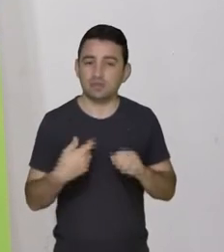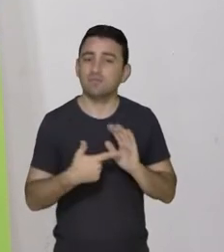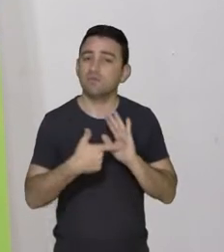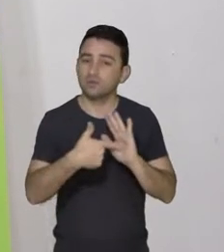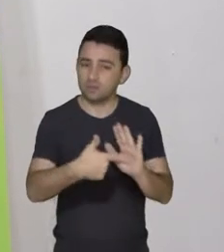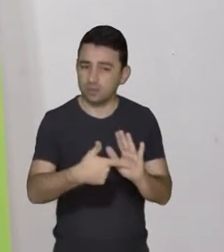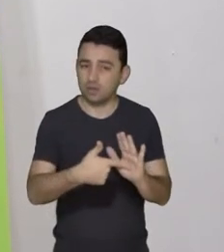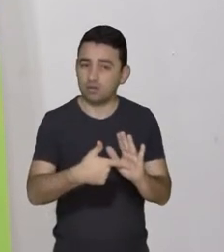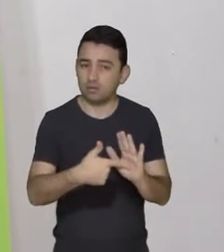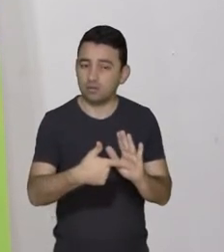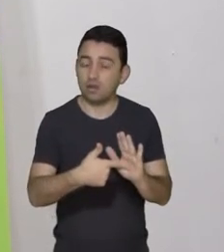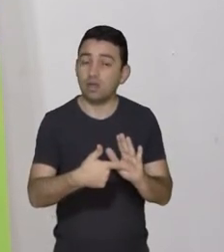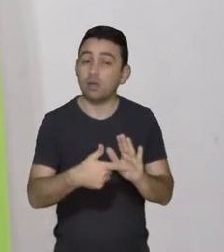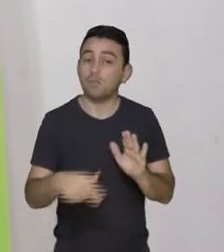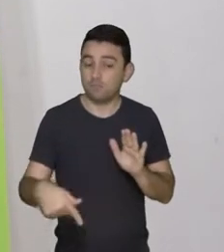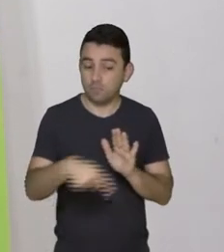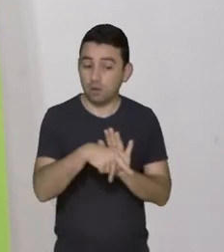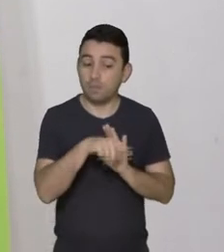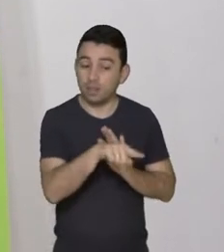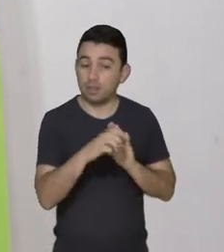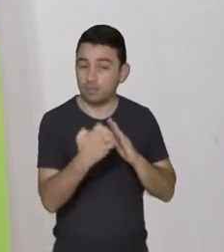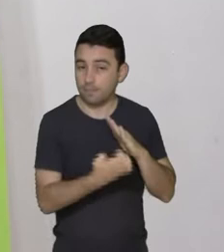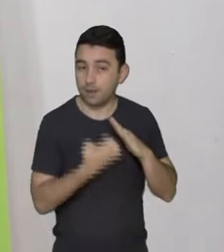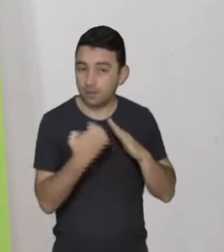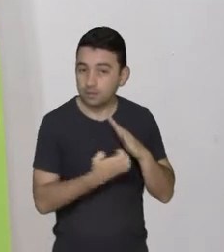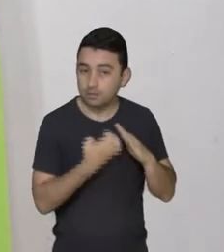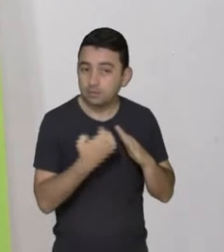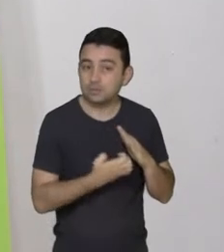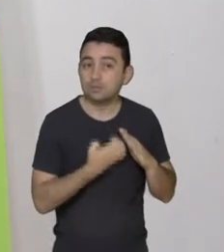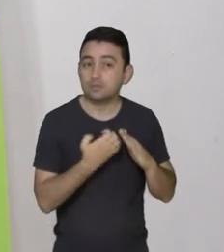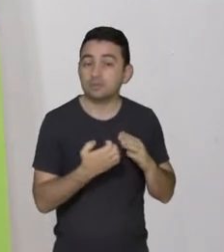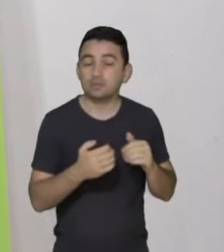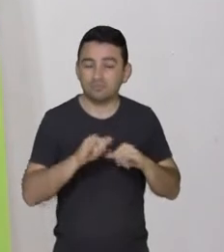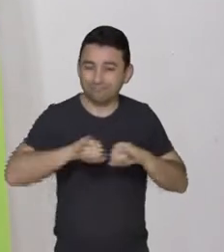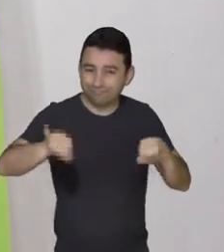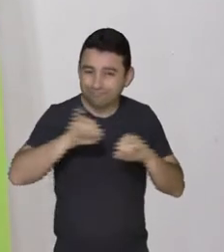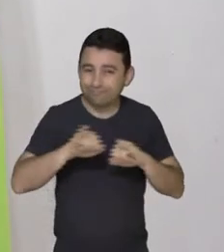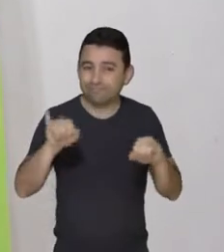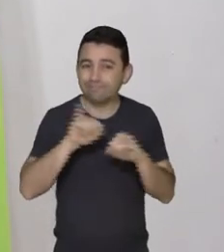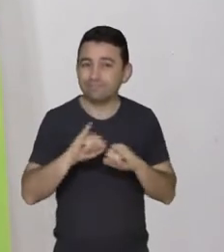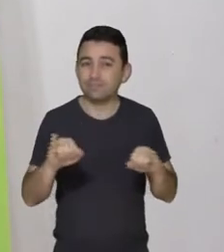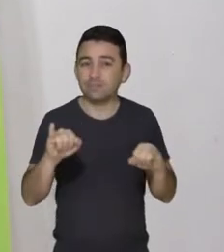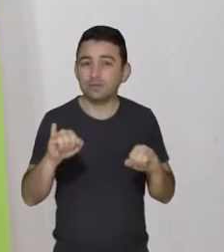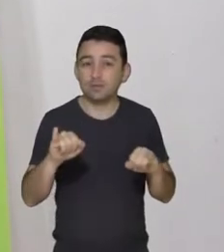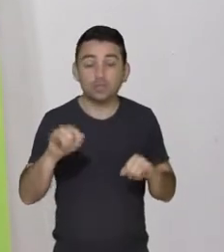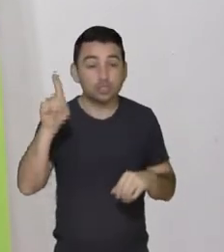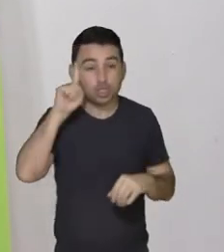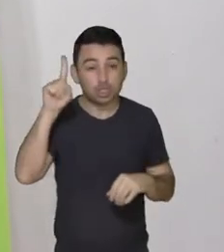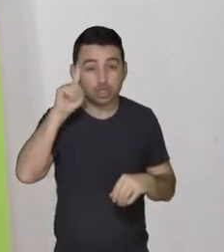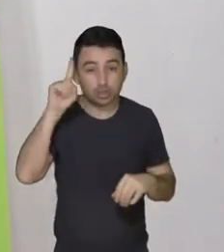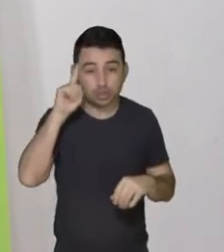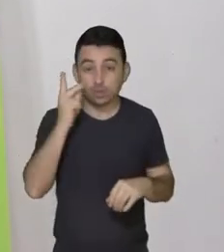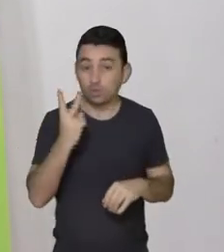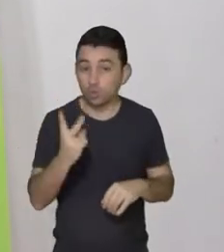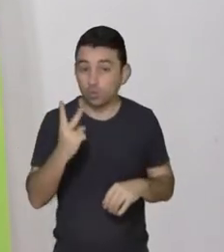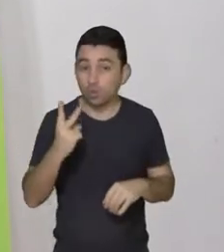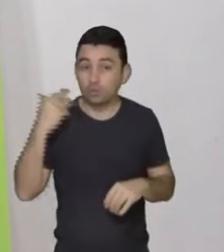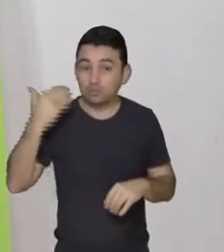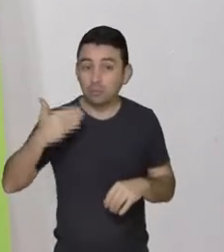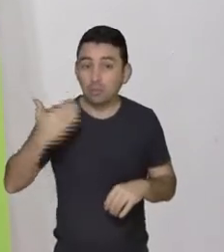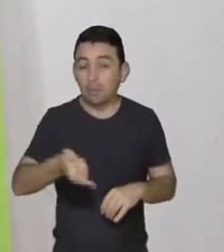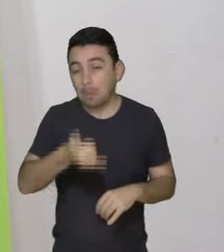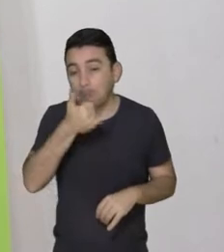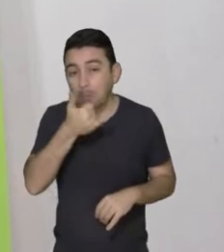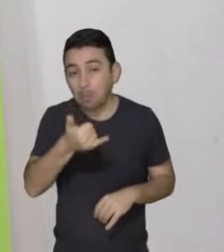as próprias empresas a própria imprensa passou os últimos dois dias se